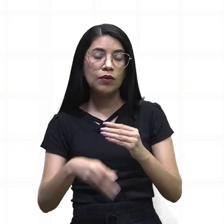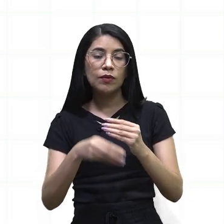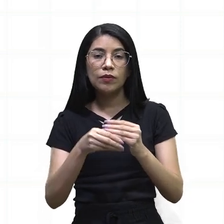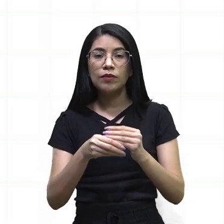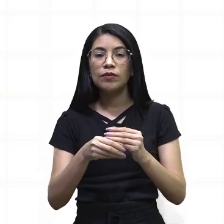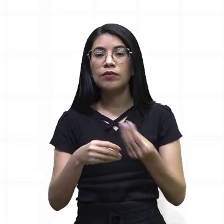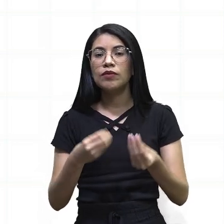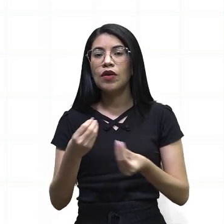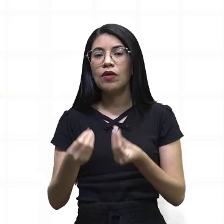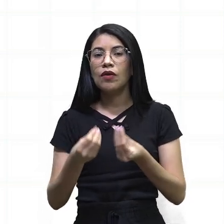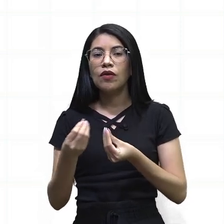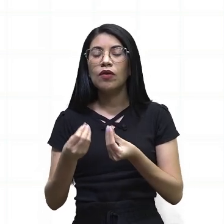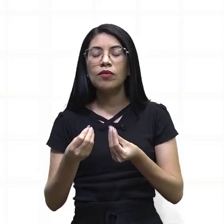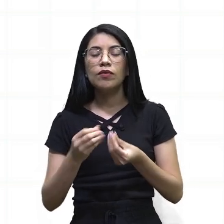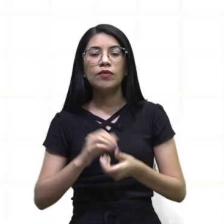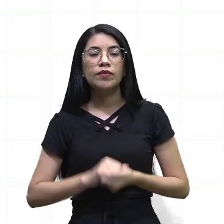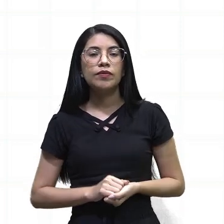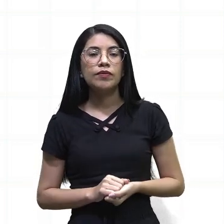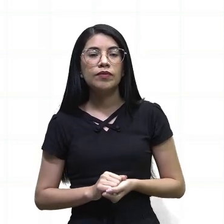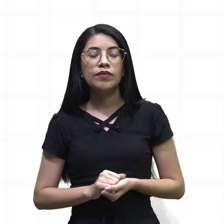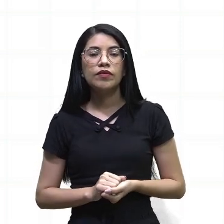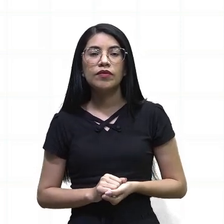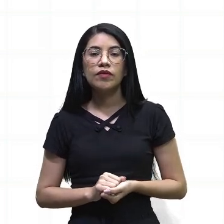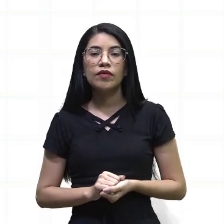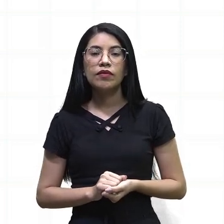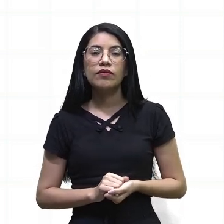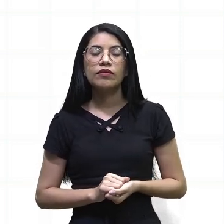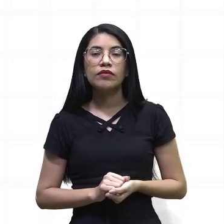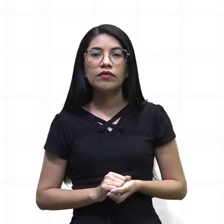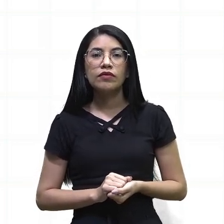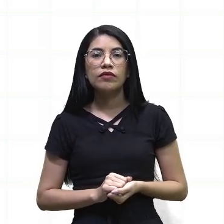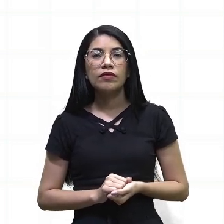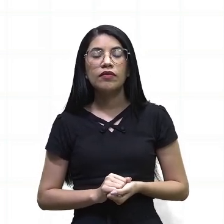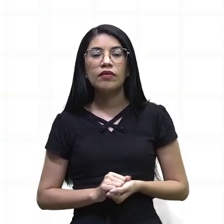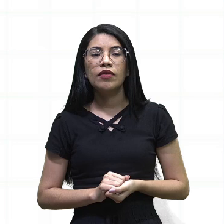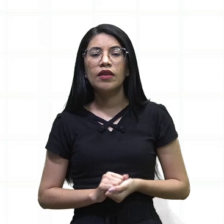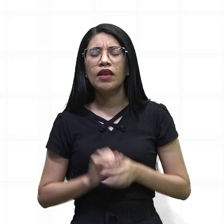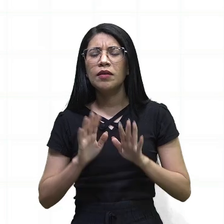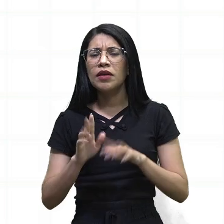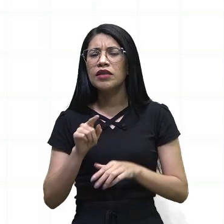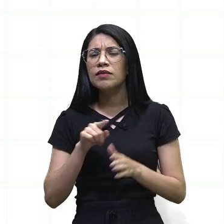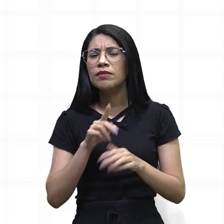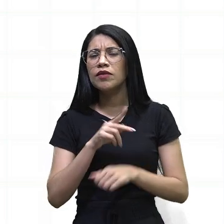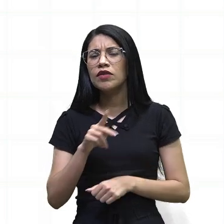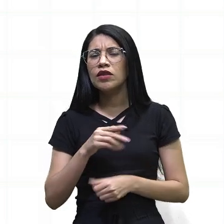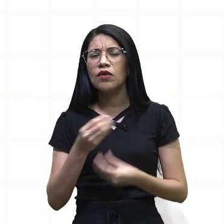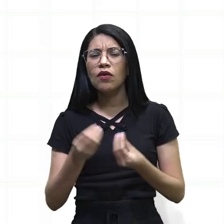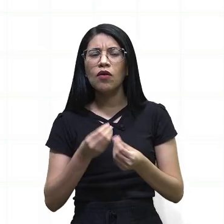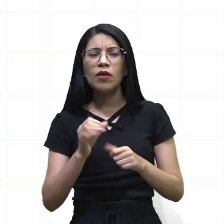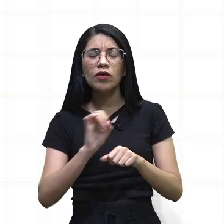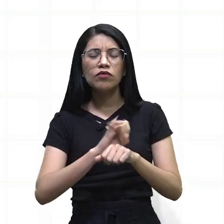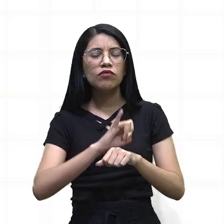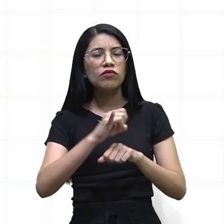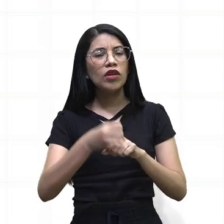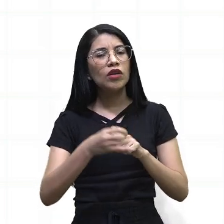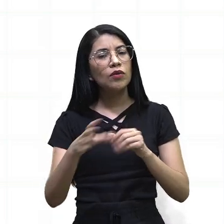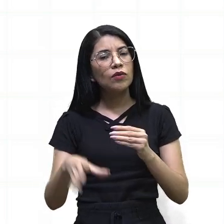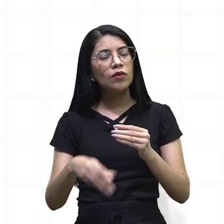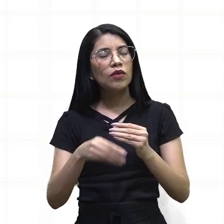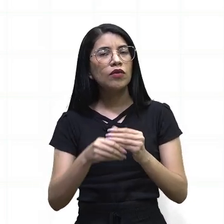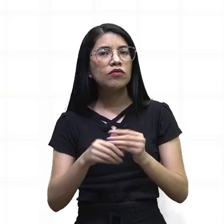composto, certo? Muito bem. Sujeito composto. Professora, Sujeito composto